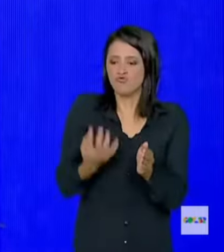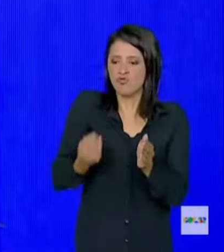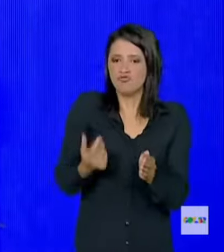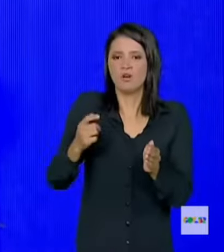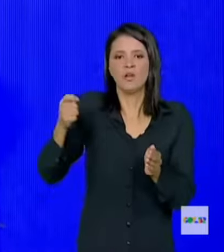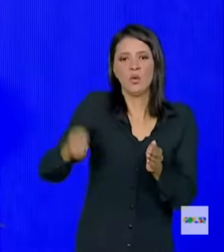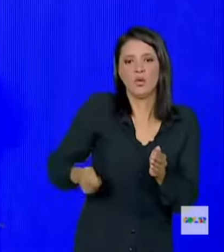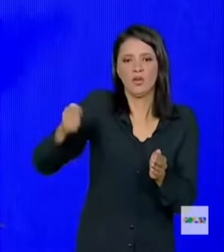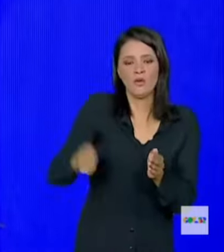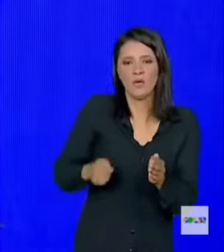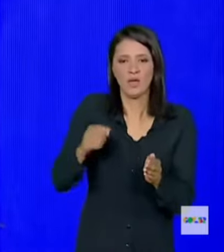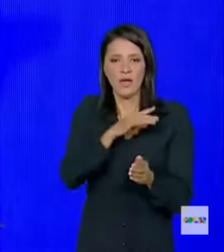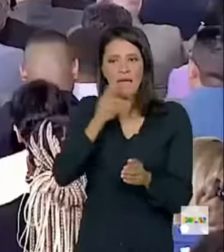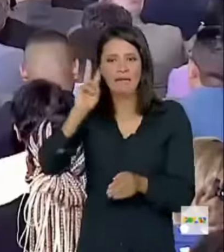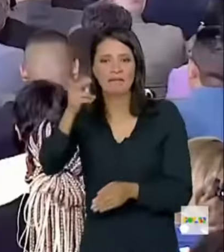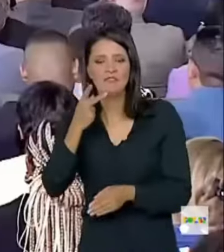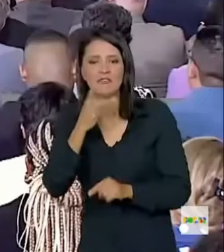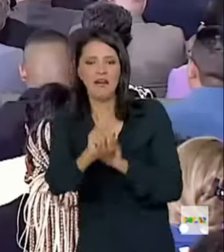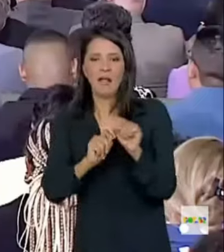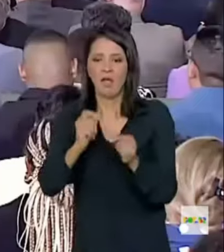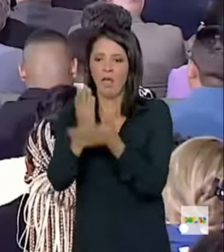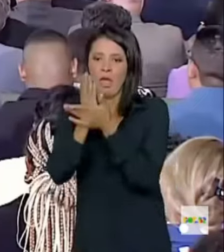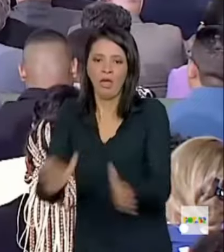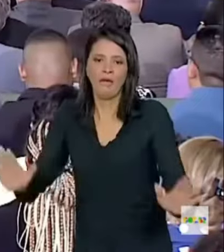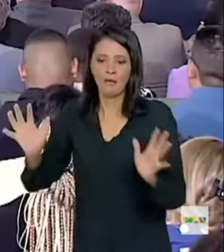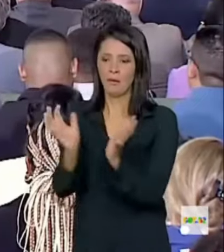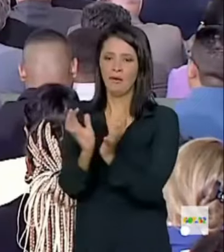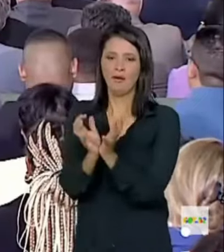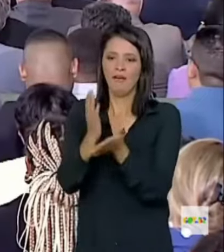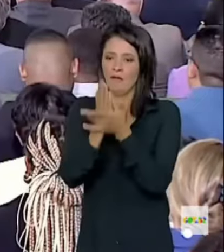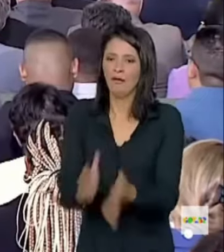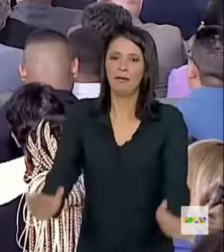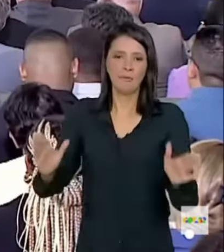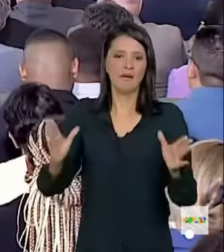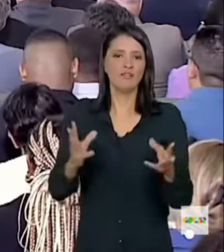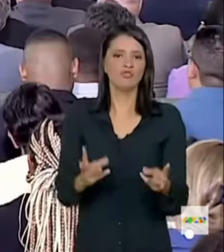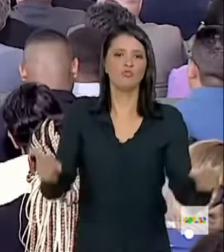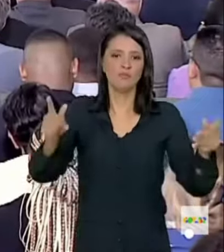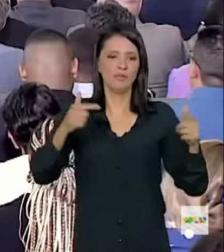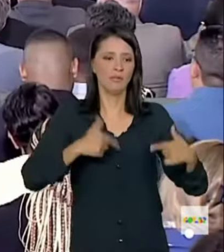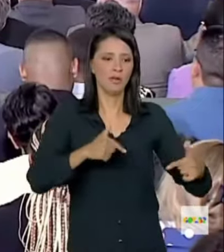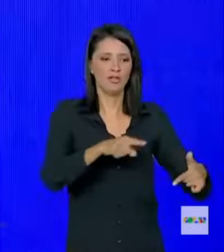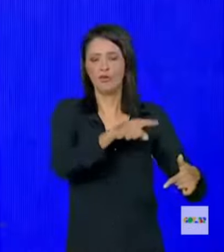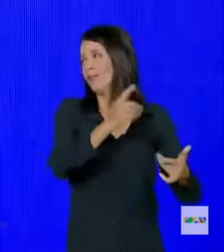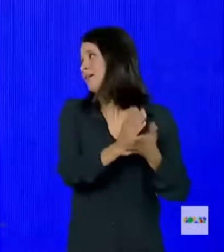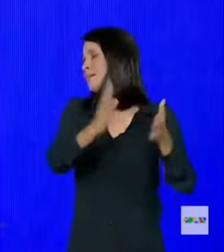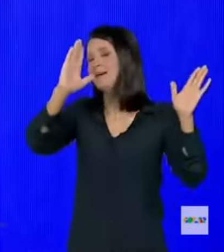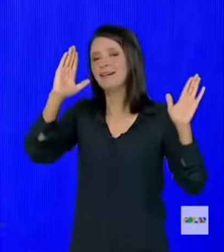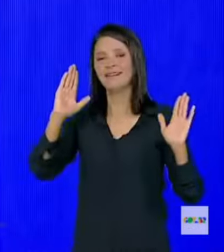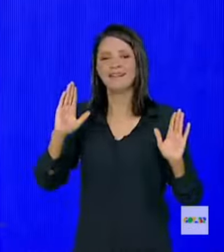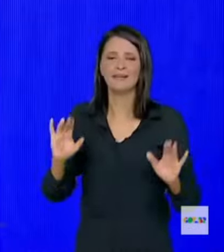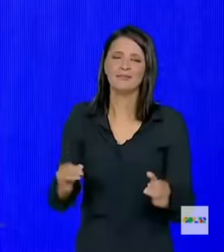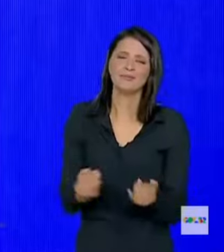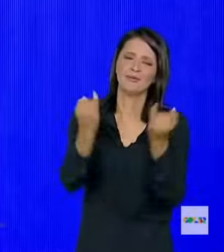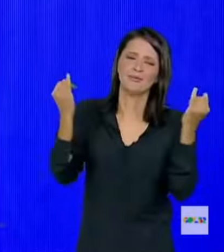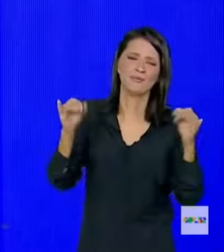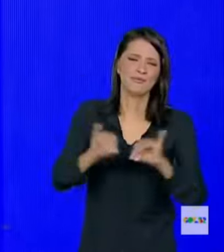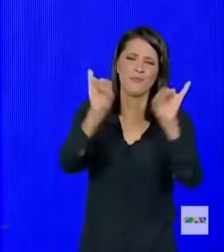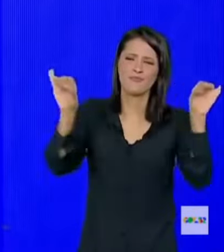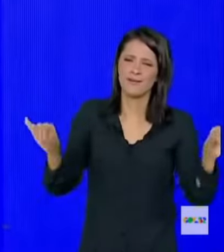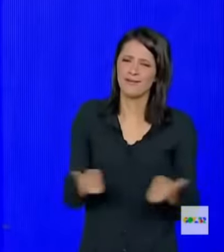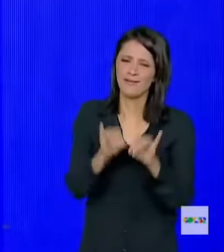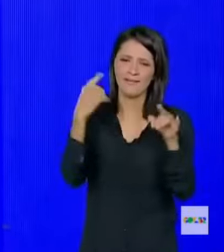que a gente evolui, os caras falam, vai acabar a categoria, vai acabar, vai subir o mundo dos trabalhadores. E é uma bobagem, porque a